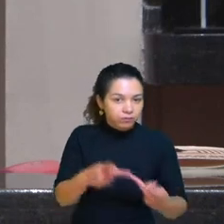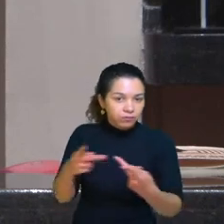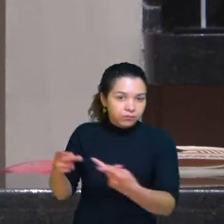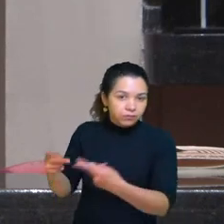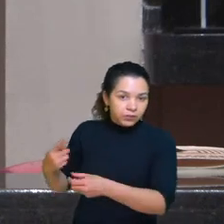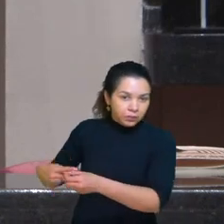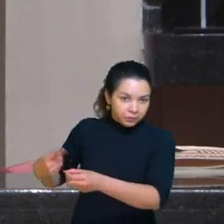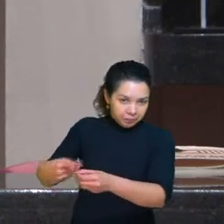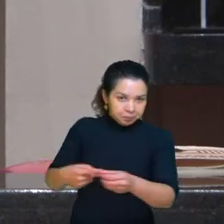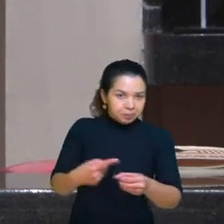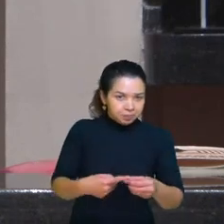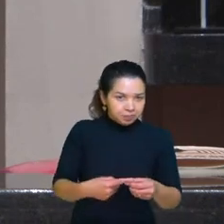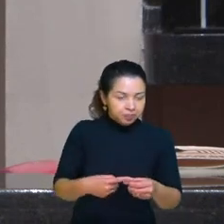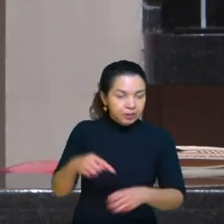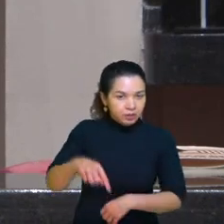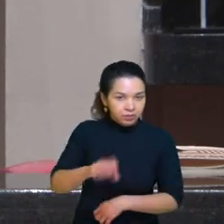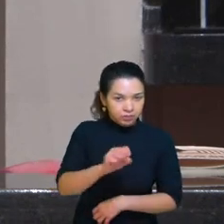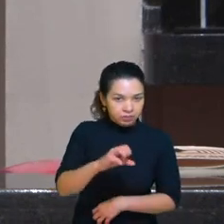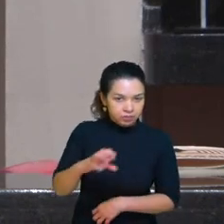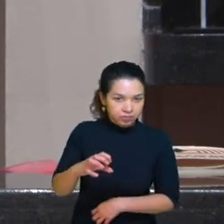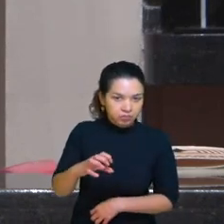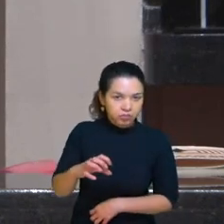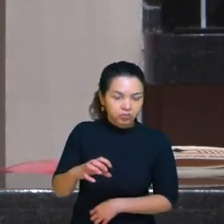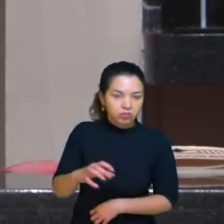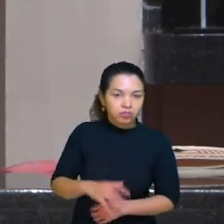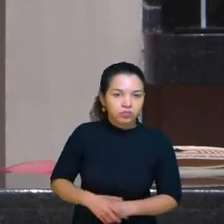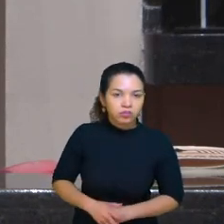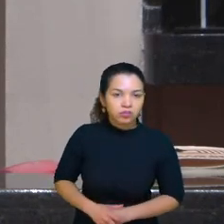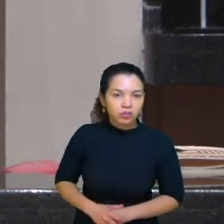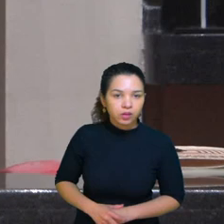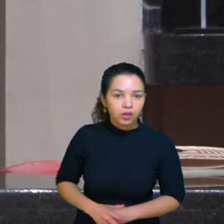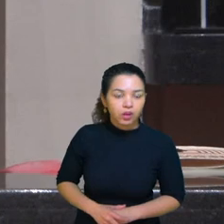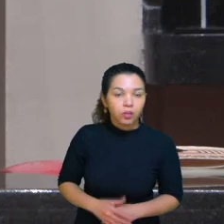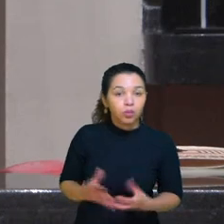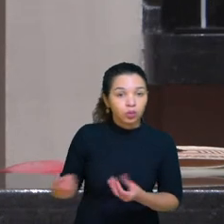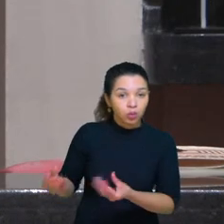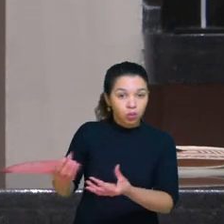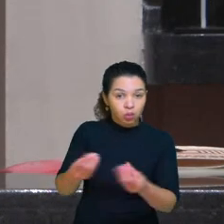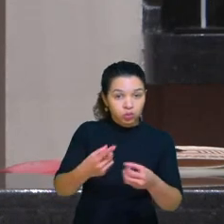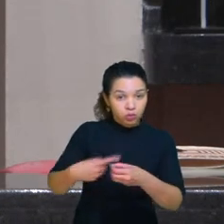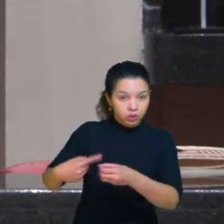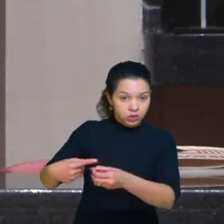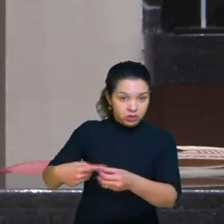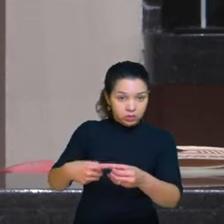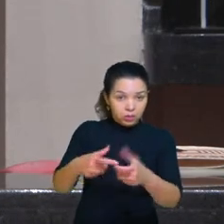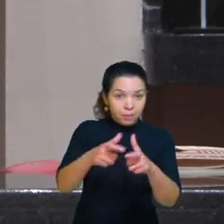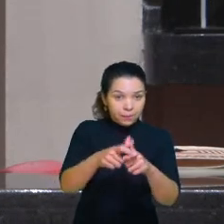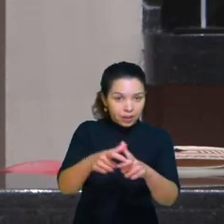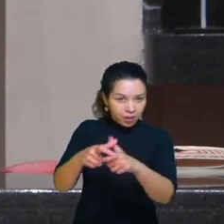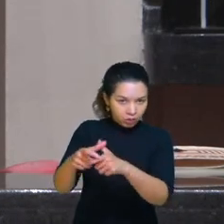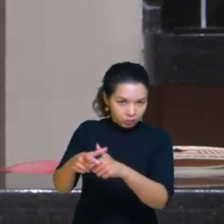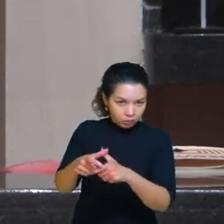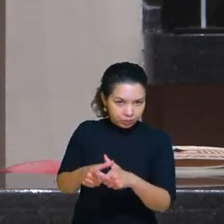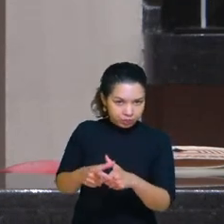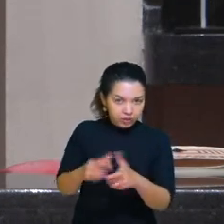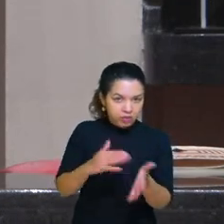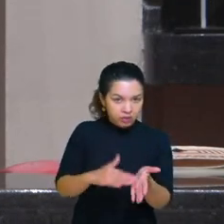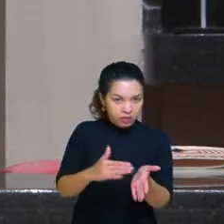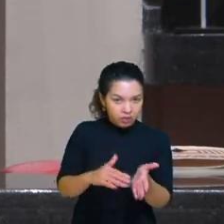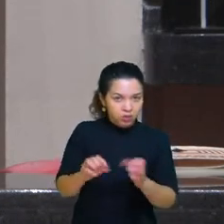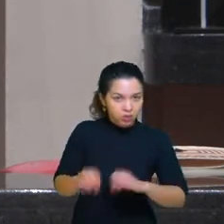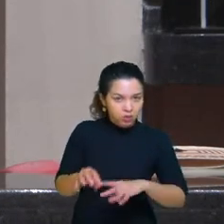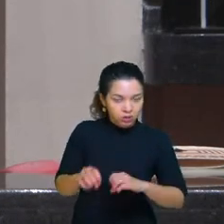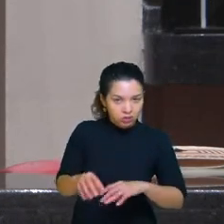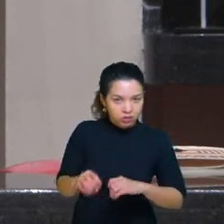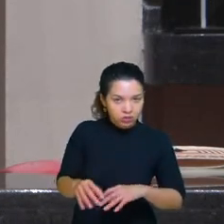um um um um desenho A grande maioria dos Municípios são pequenos a secretária de educação né